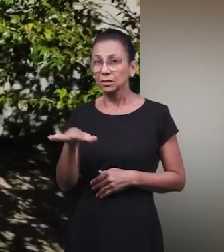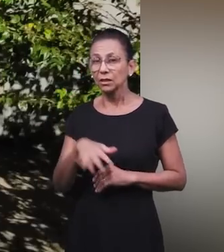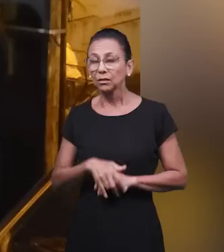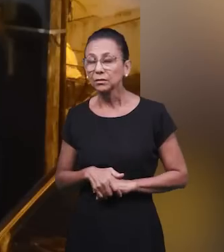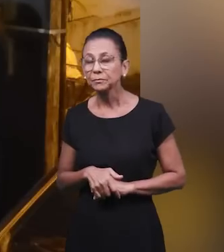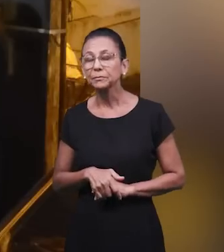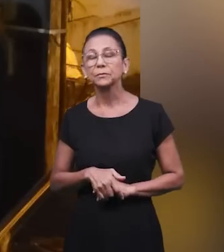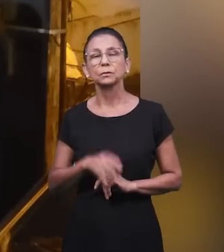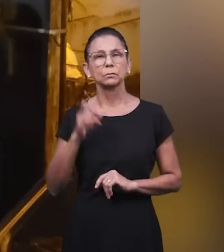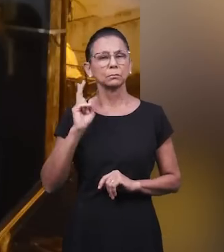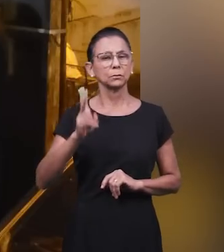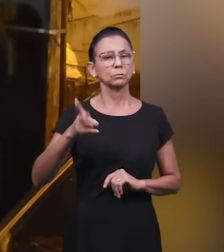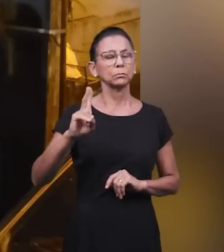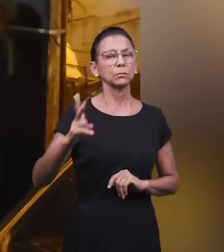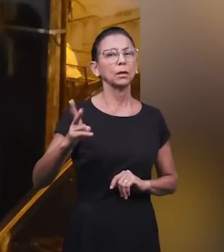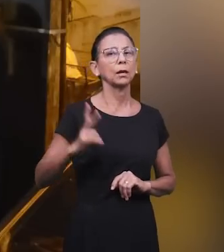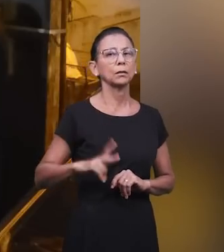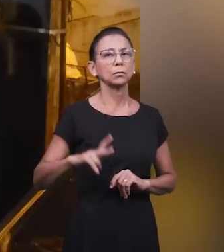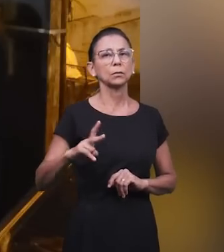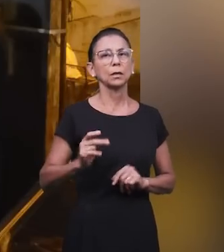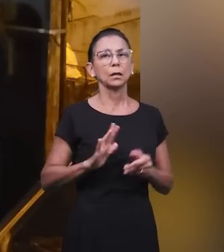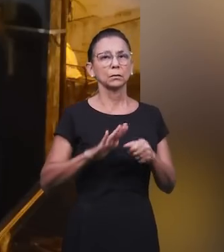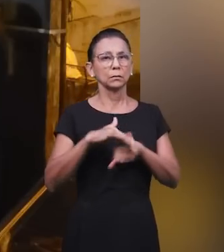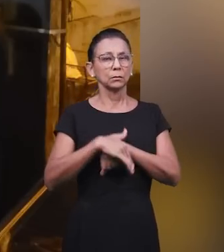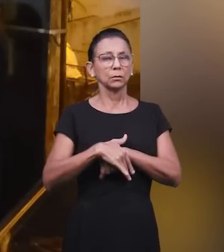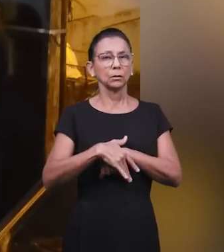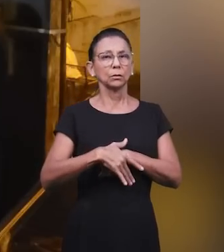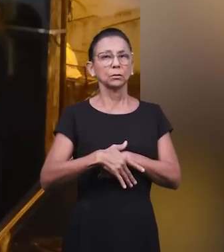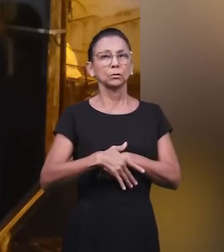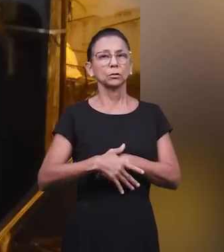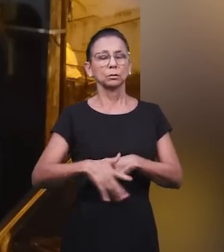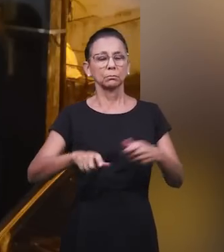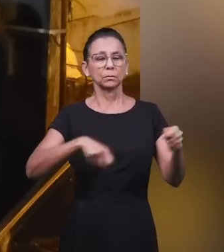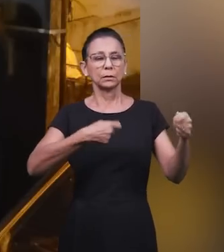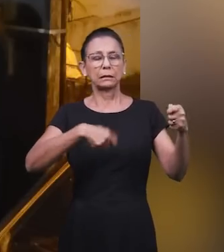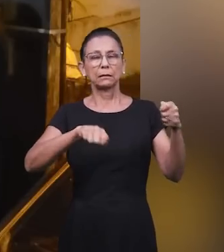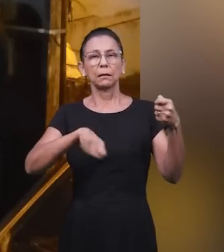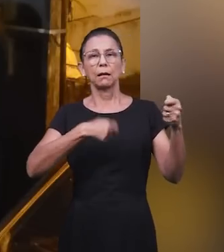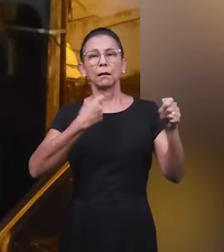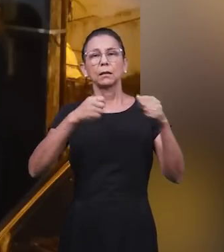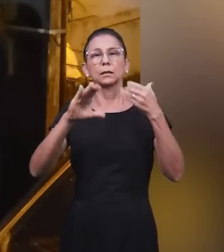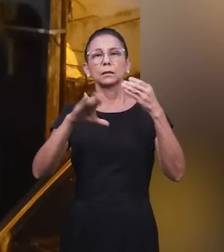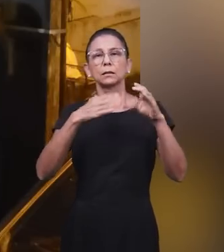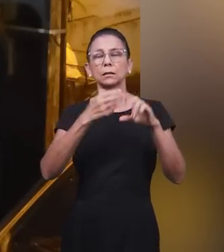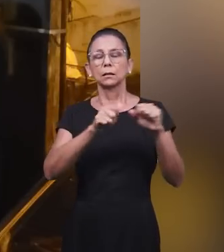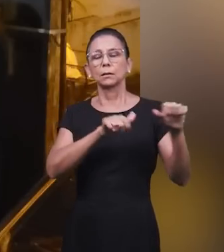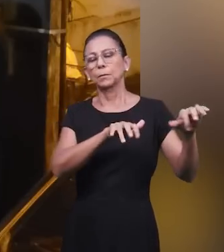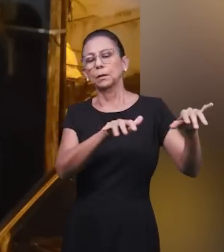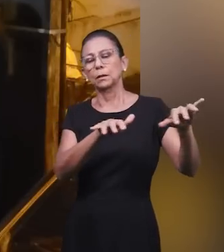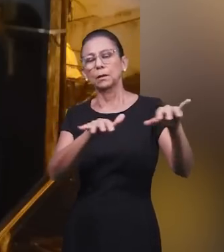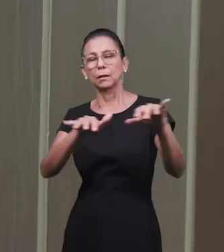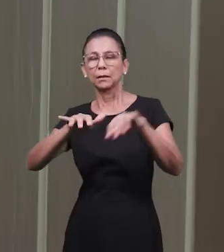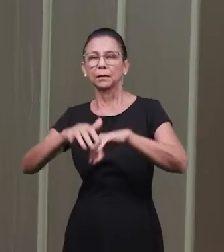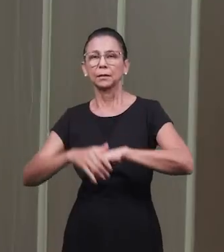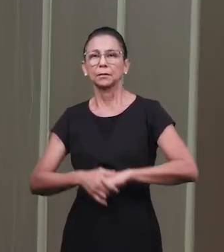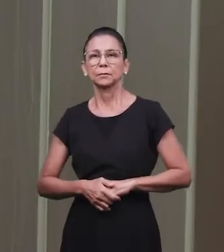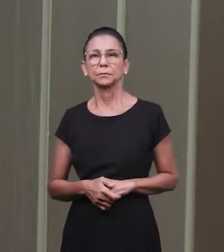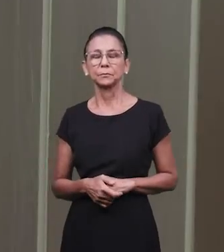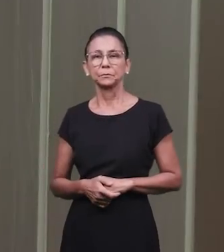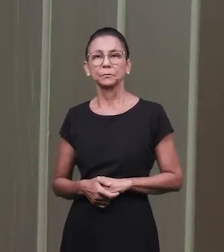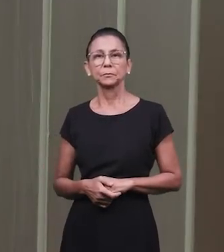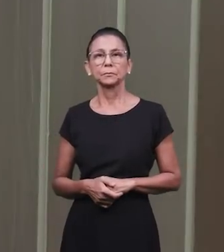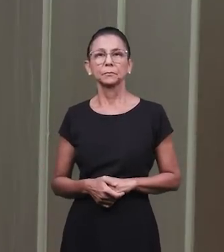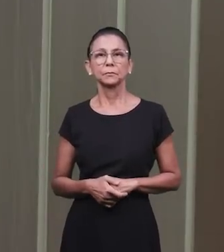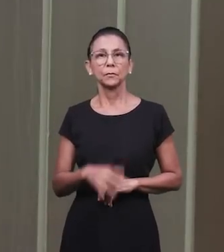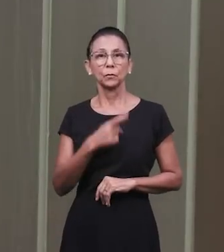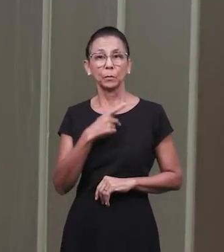saíram fazendo serenatas. Dessa vez foi o pastor Ivo que acompanhou os irmãos nesta bênção. Agora